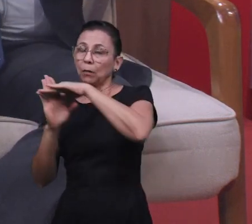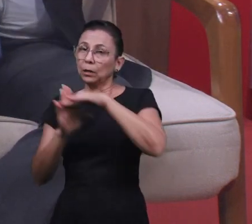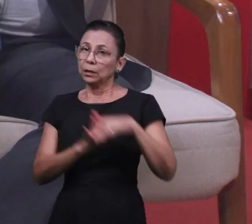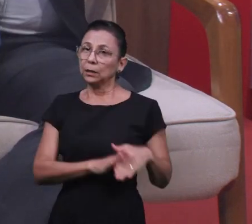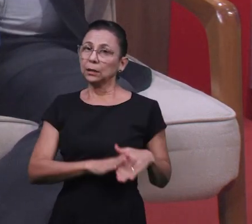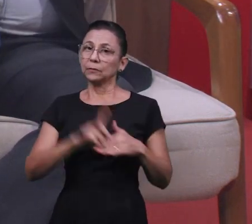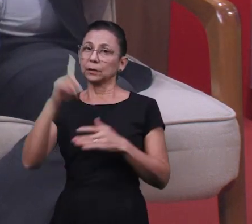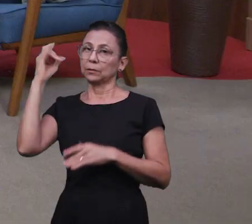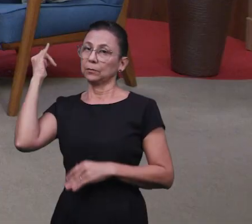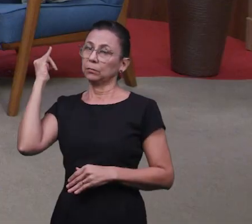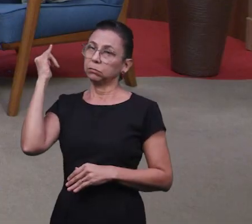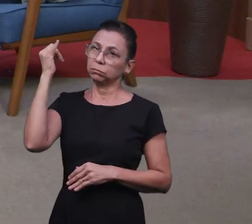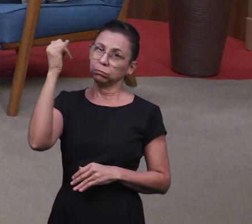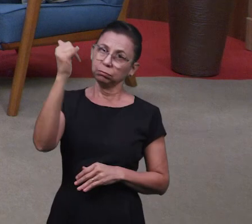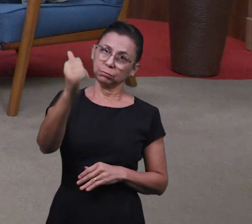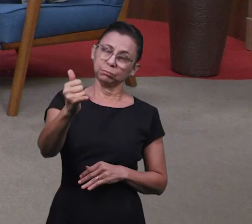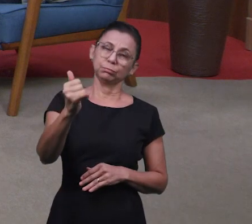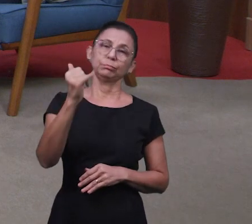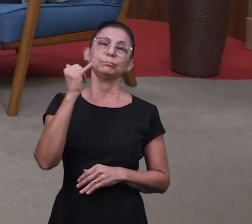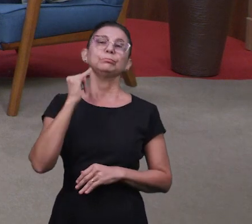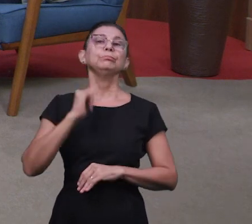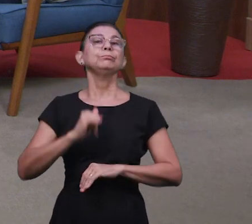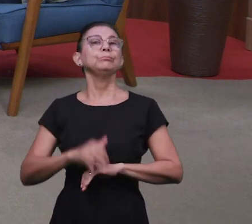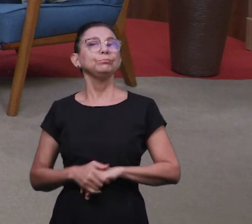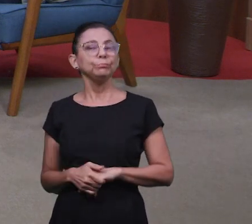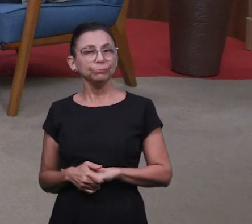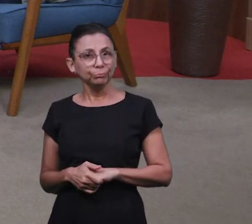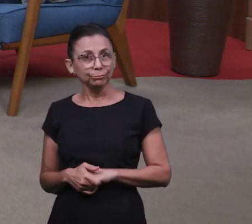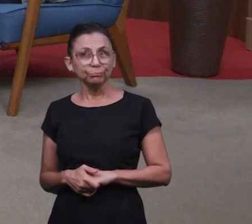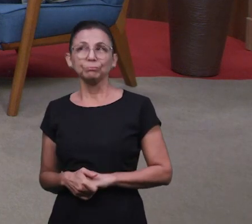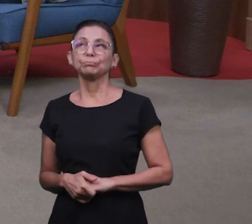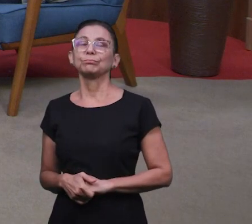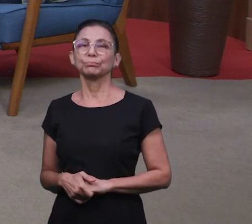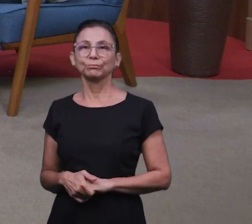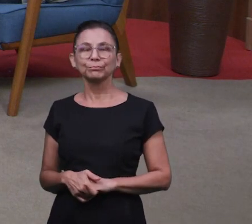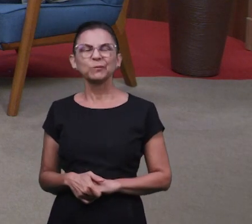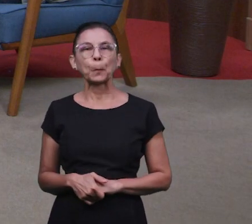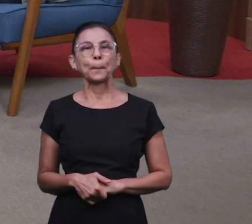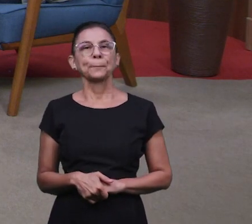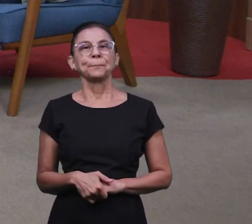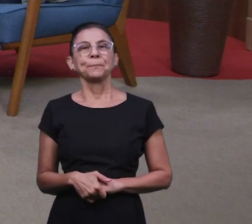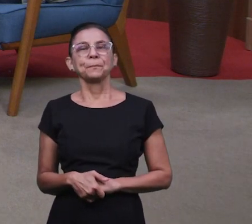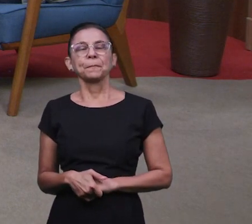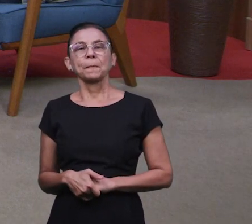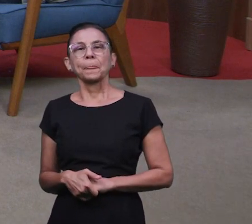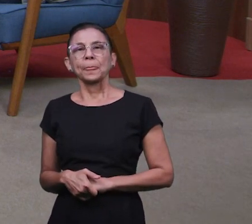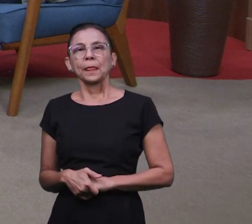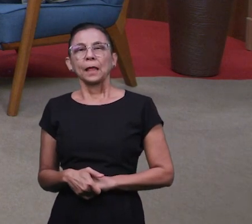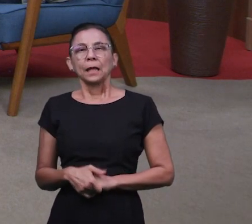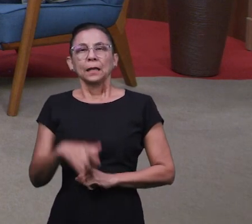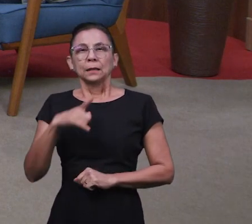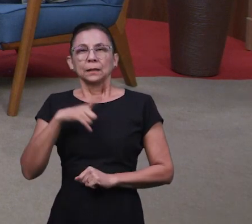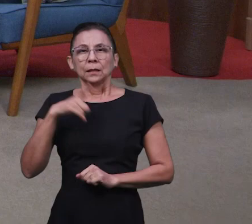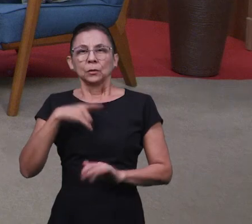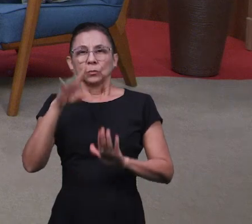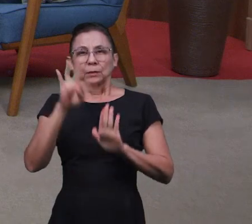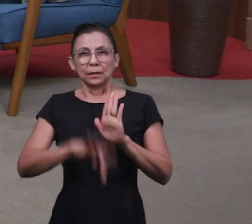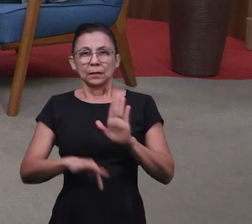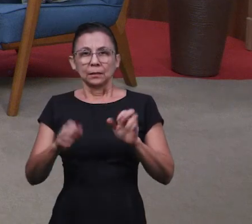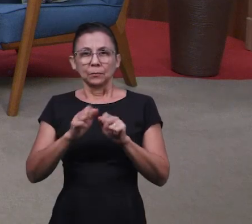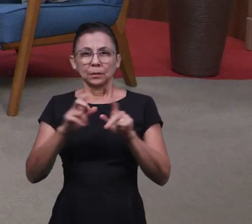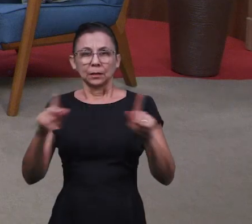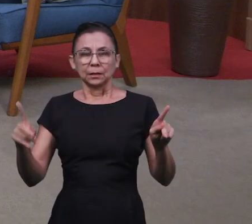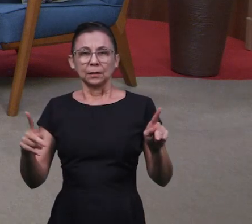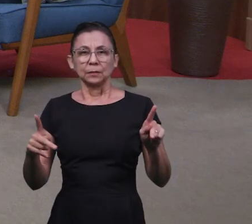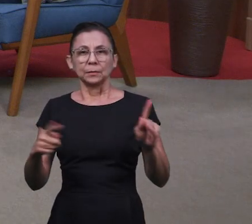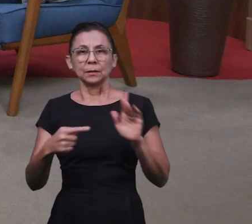Deus falando, é um povo sentado. Eu me lembro daquele texto, eis que estou à porta e bato em Apocalipse,